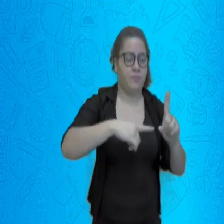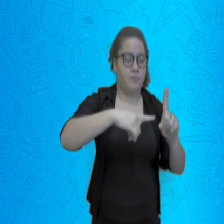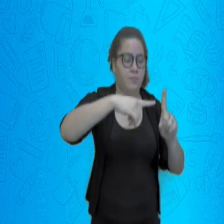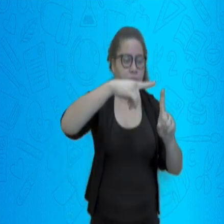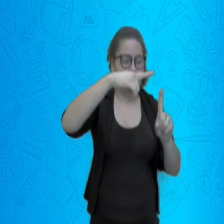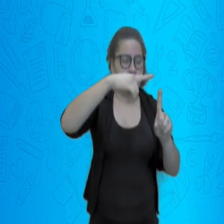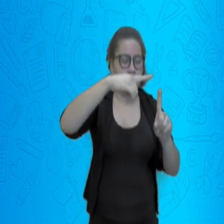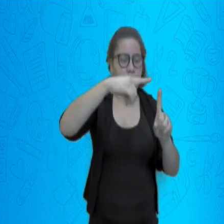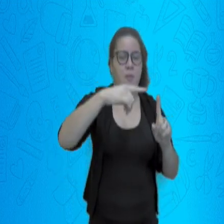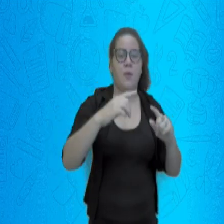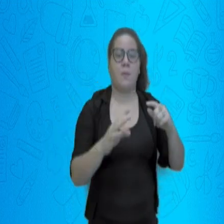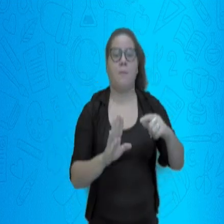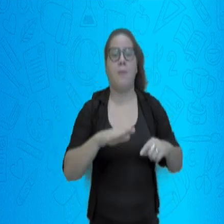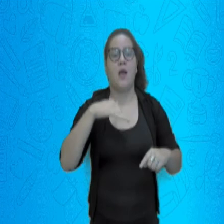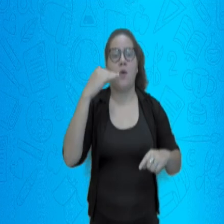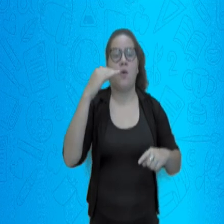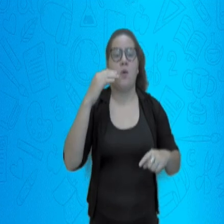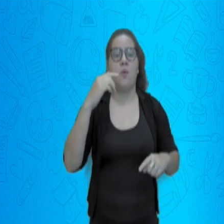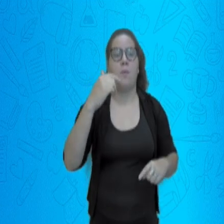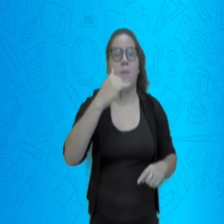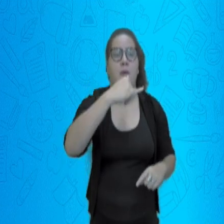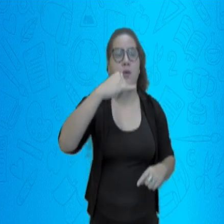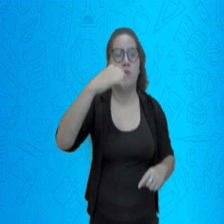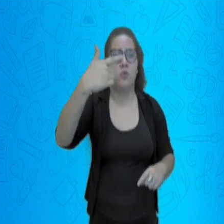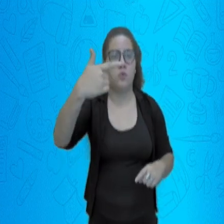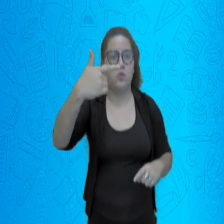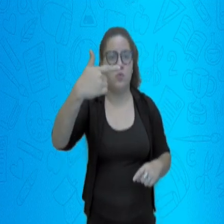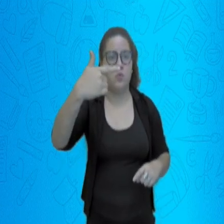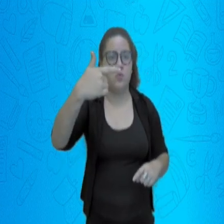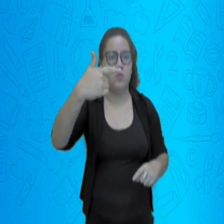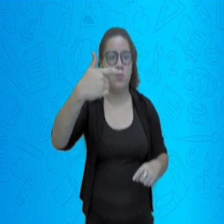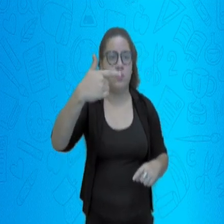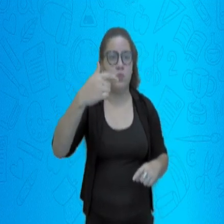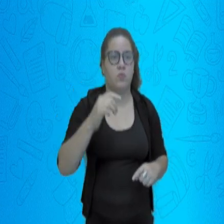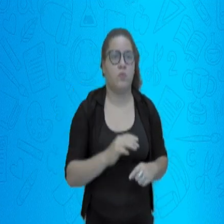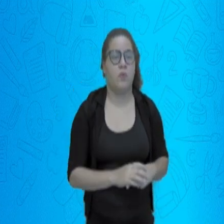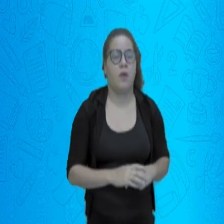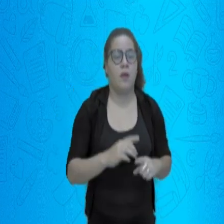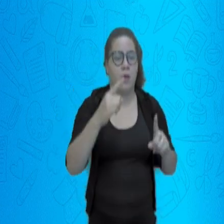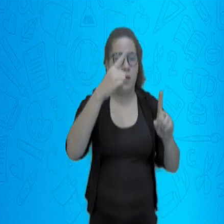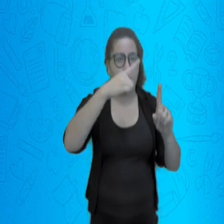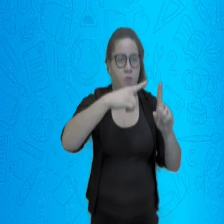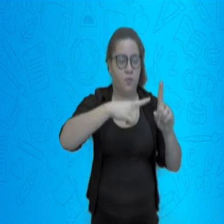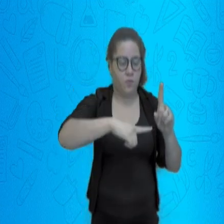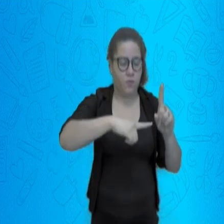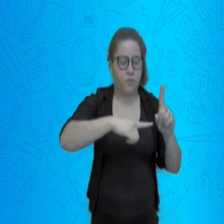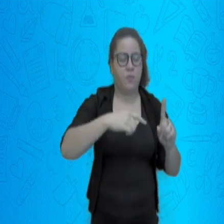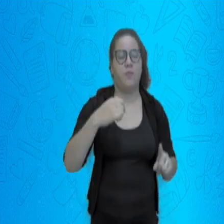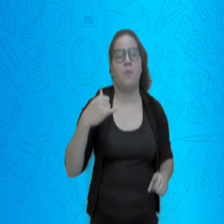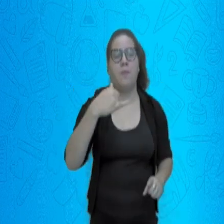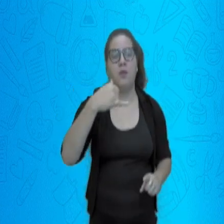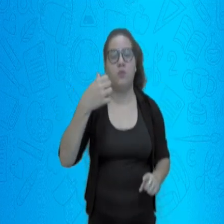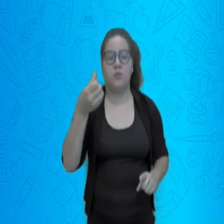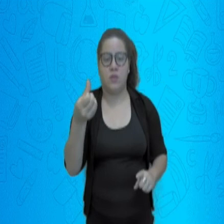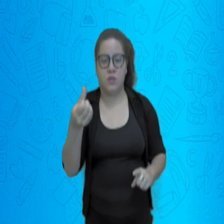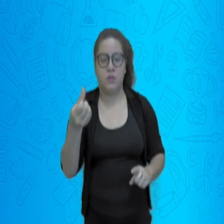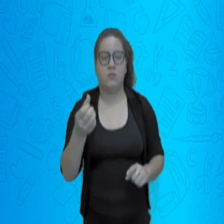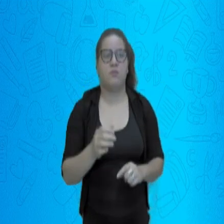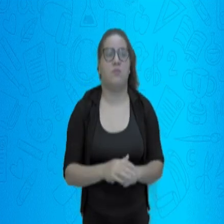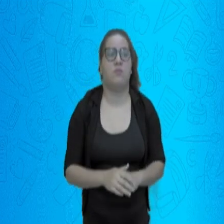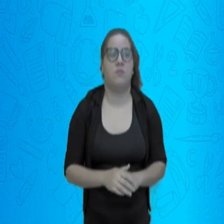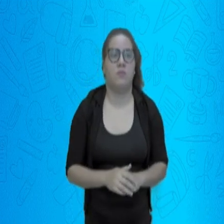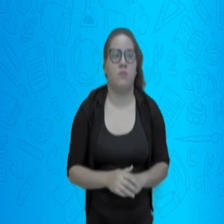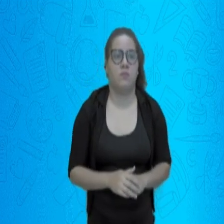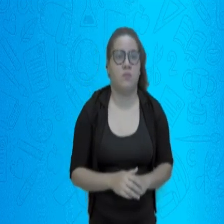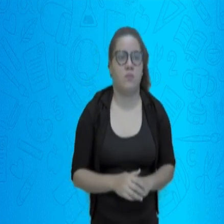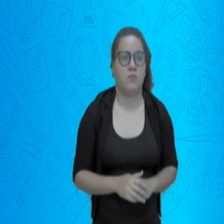menos 2 e a temperatura mínima, a menor temperatura foi menos 6. Olha bem, menos 6, ele é